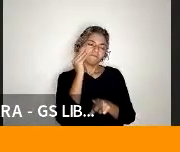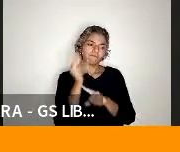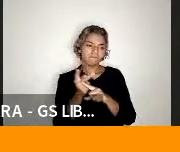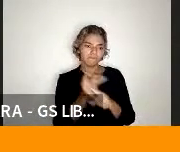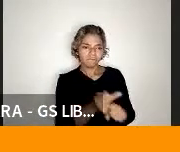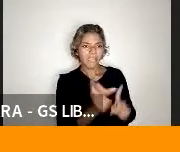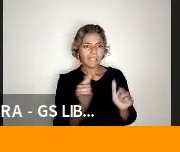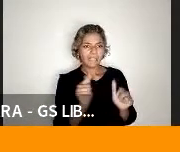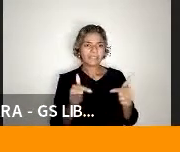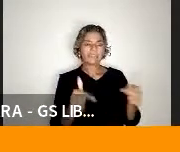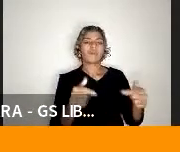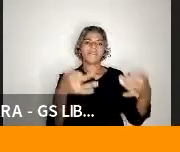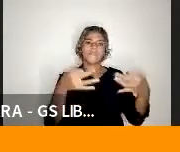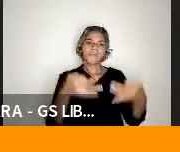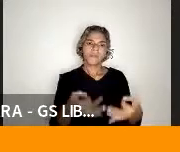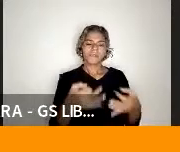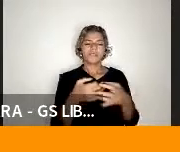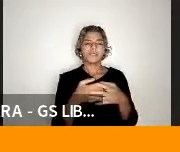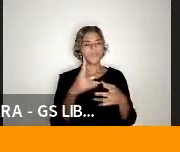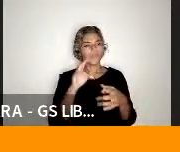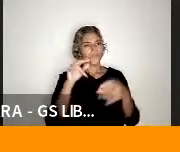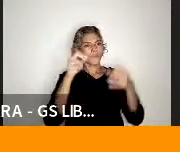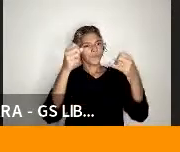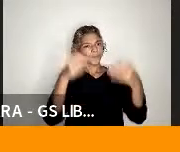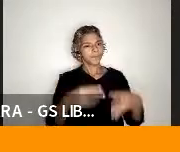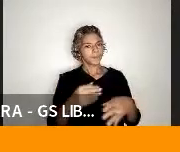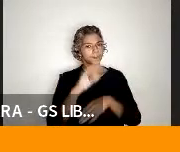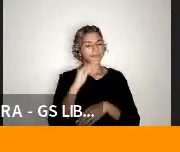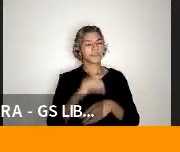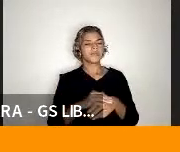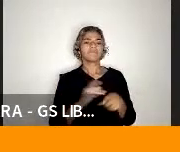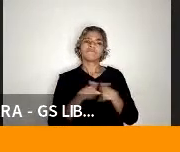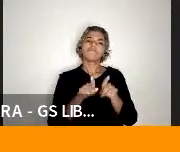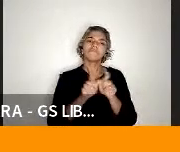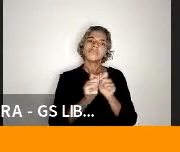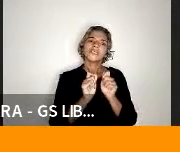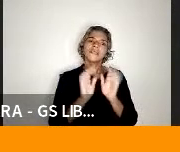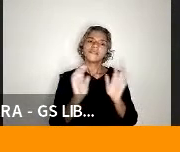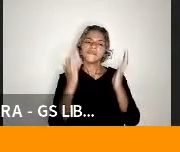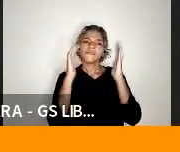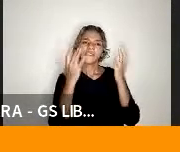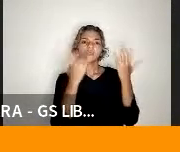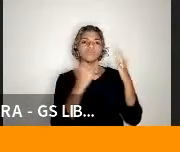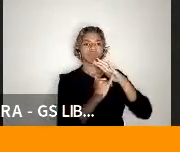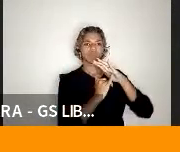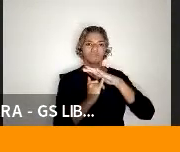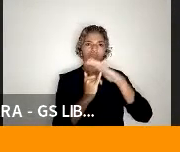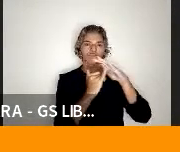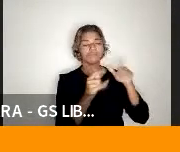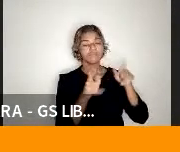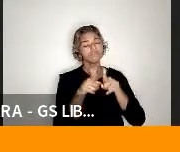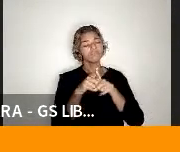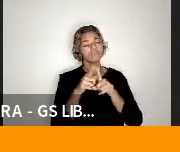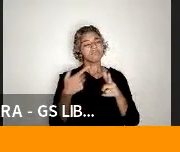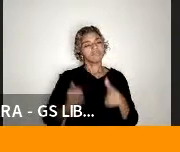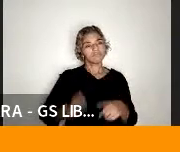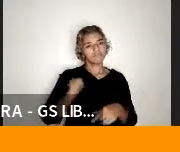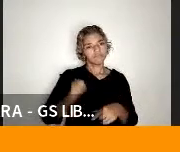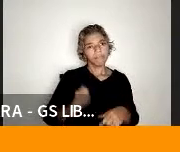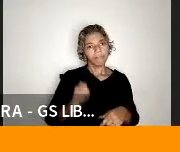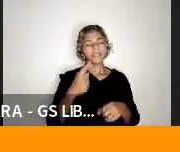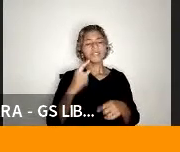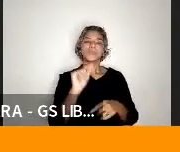afirmativas, e eu vou falar mais sobre isso daqui a pouco. Temos realizado eventos institucionais, assim como a gente tem participado de fóruns da Fiocruz para